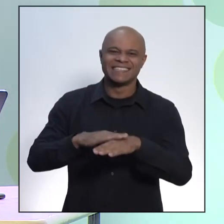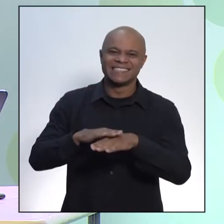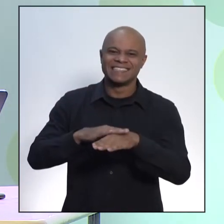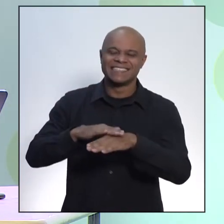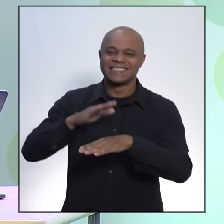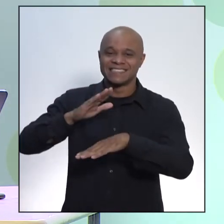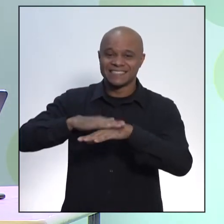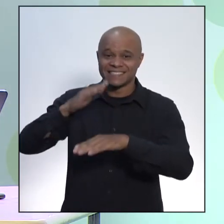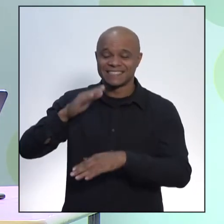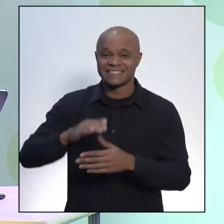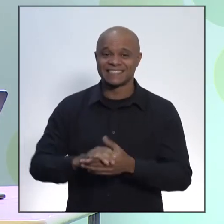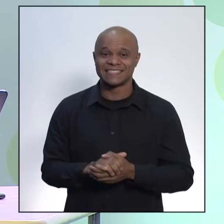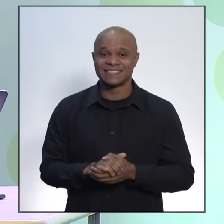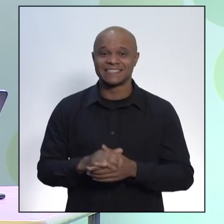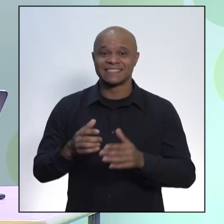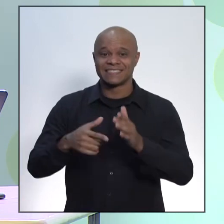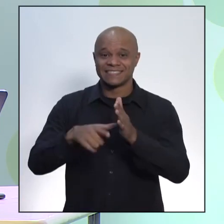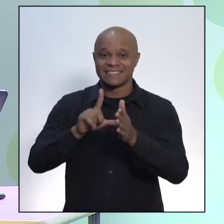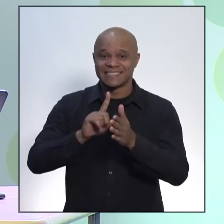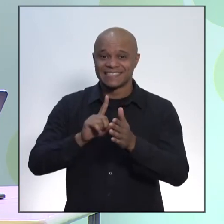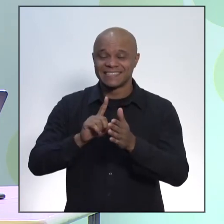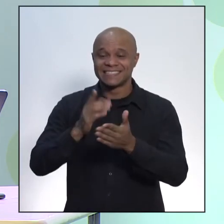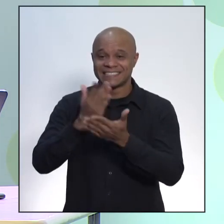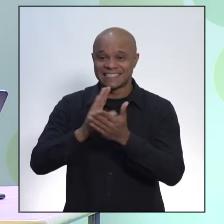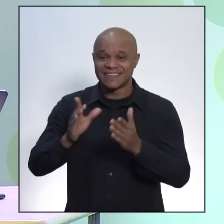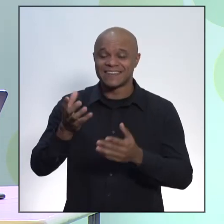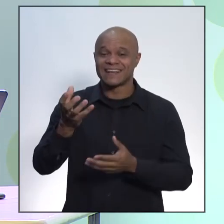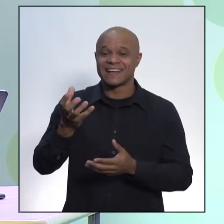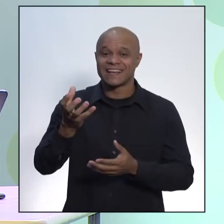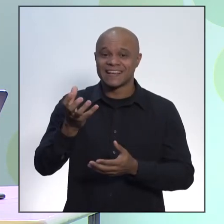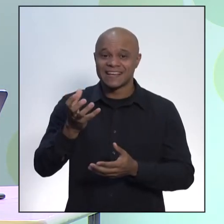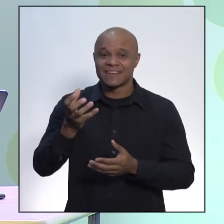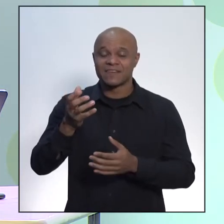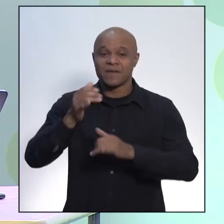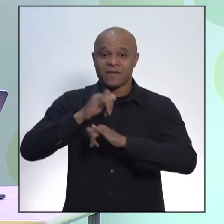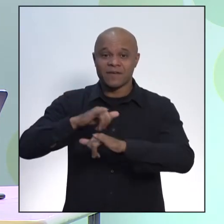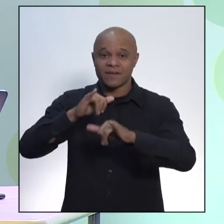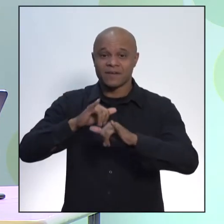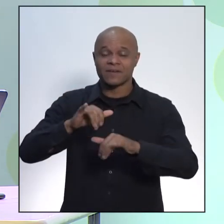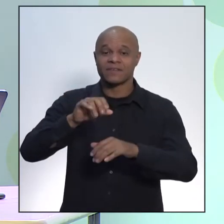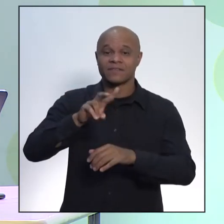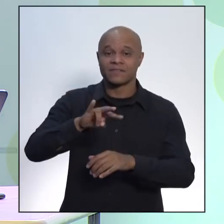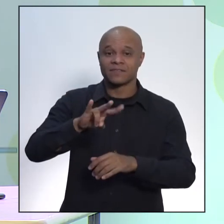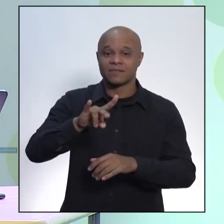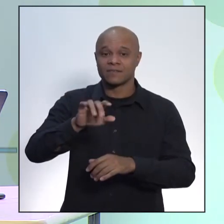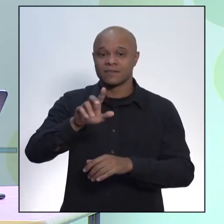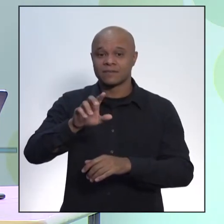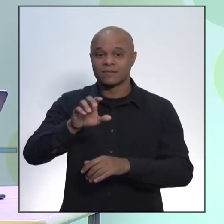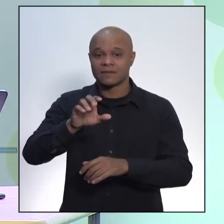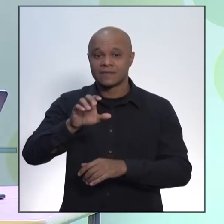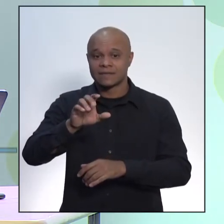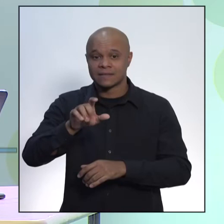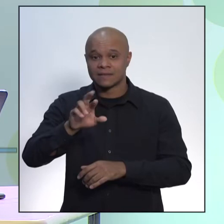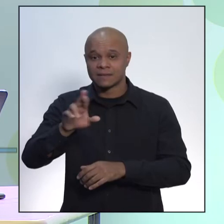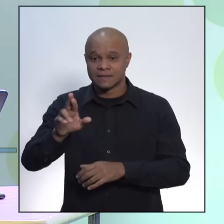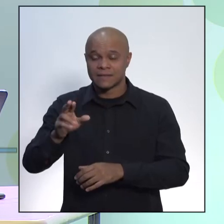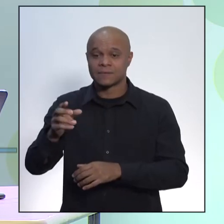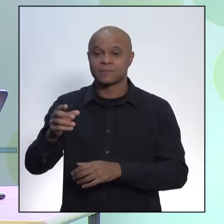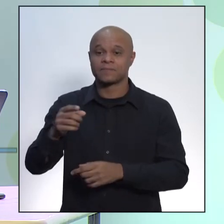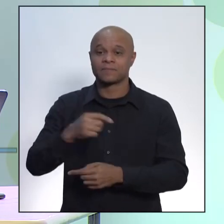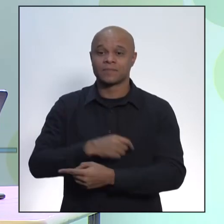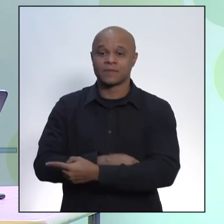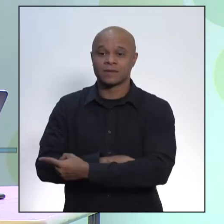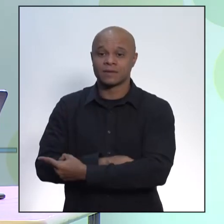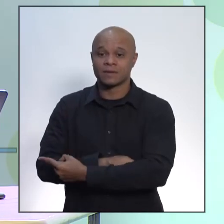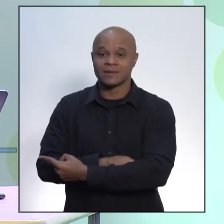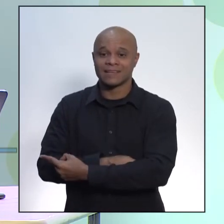último recado, antes de me tirarem do ar. Eu quero lembrar para vocês que a VVC é uma plataforma que, além de cursos, oferece uma possibilidade de